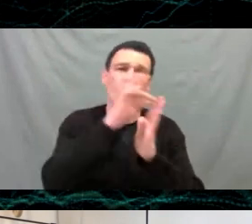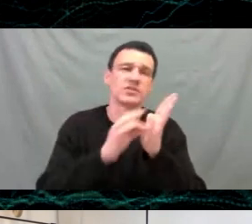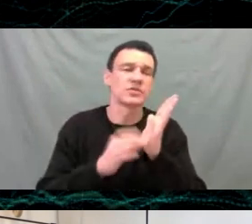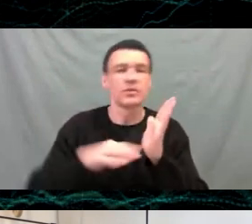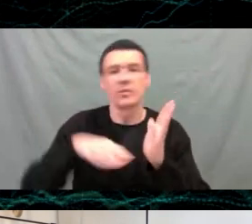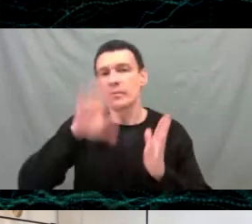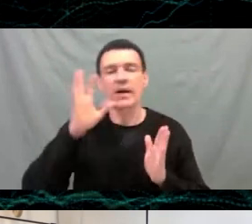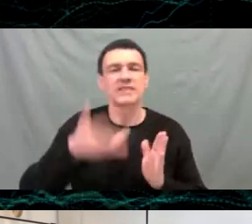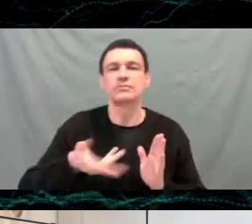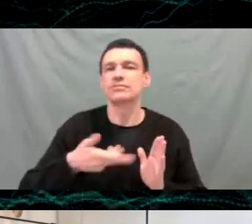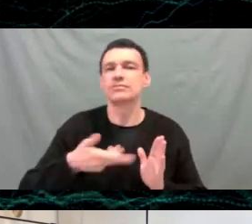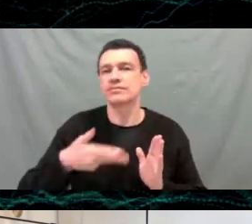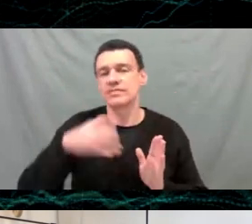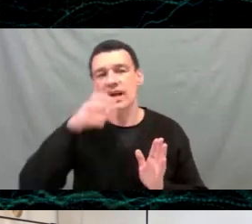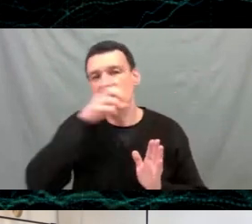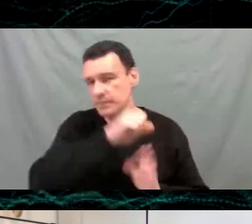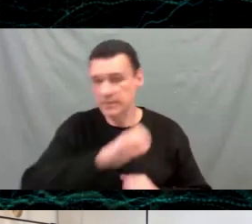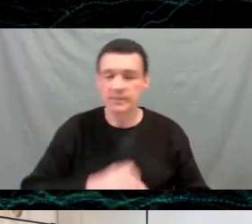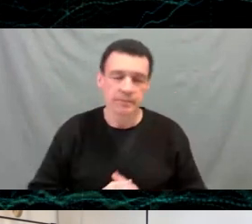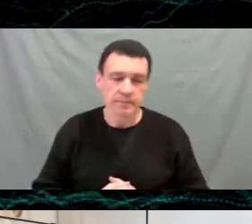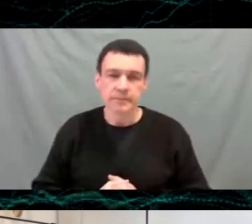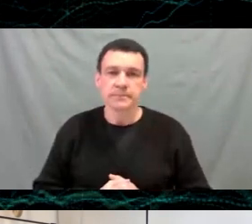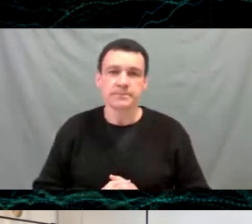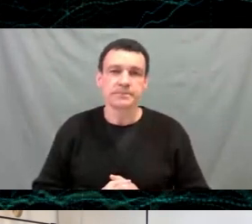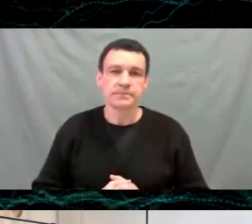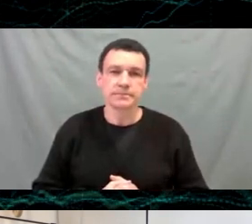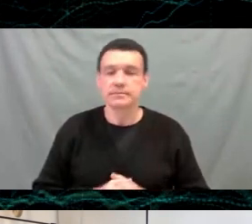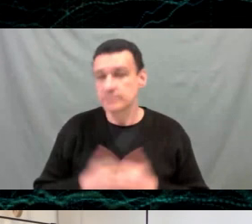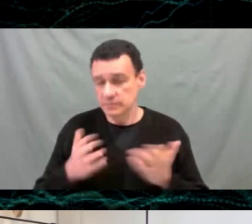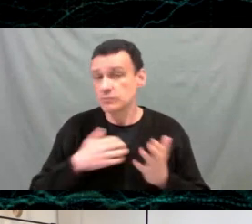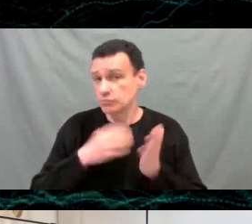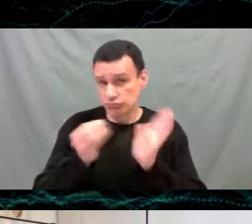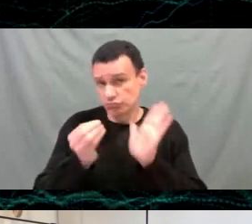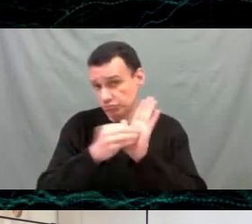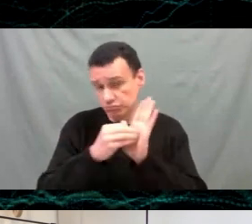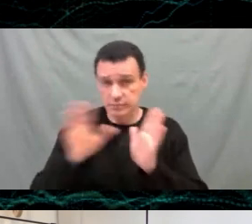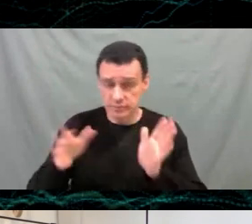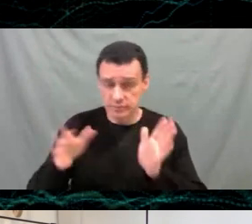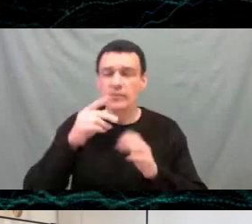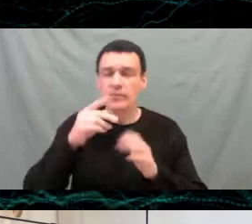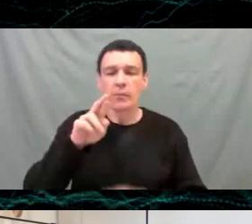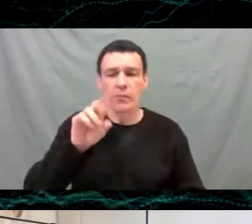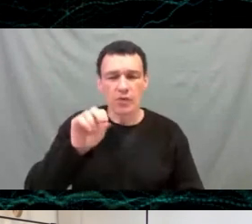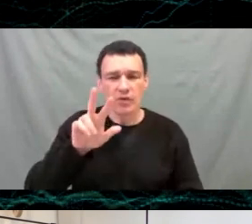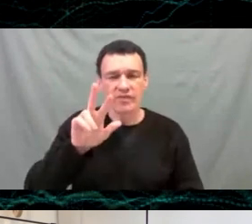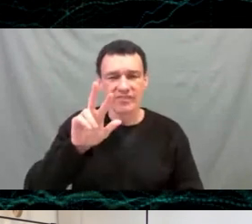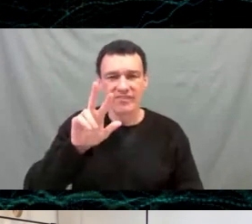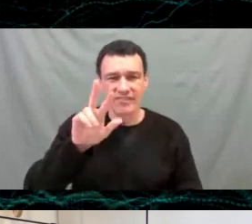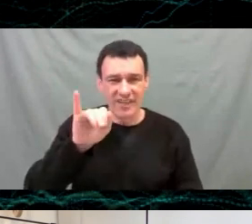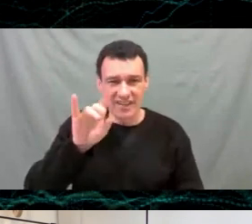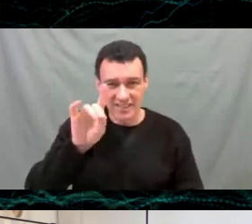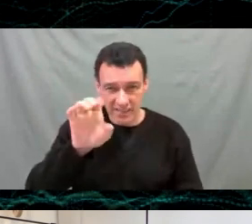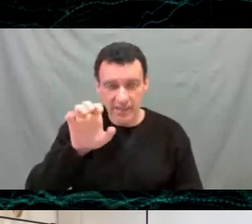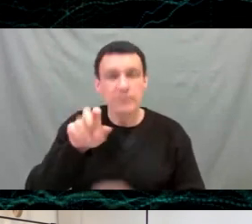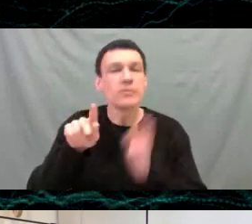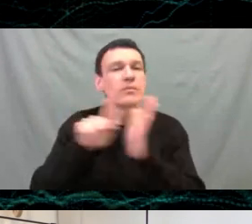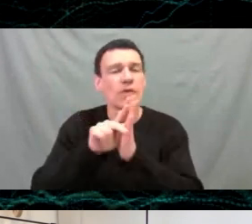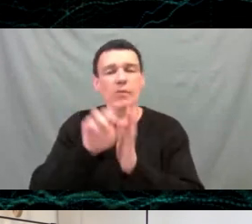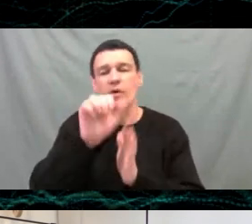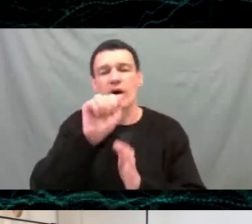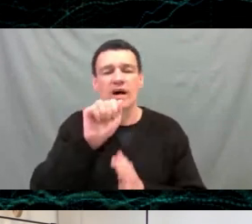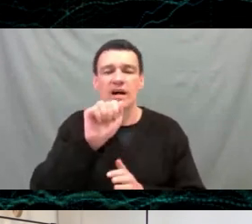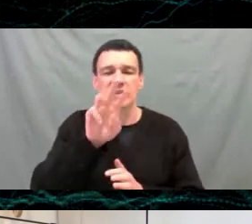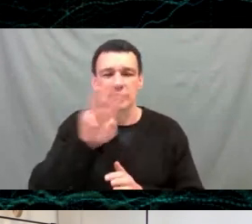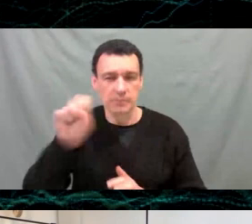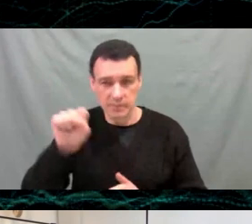bom? Então aqui eu coloquei um provider da AWS, eu estou trocando na região à medida que vocês viram